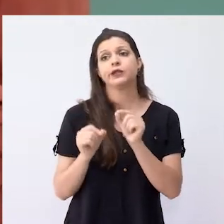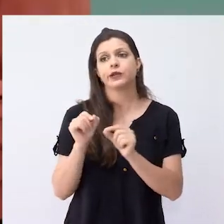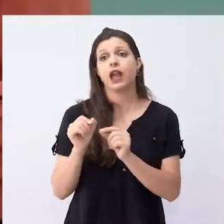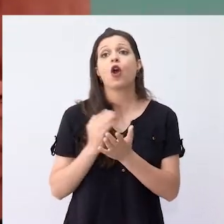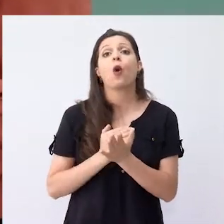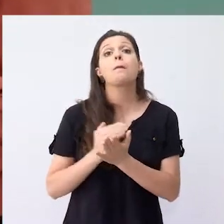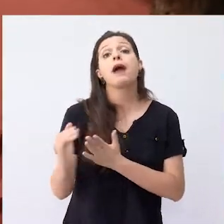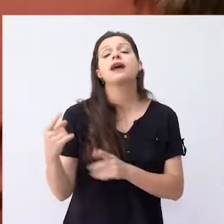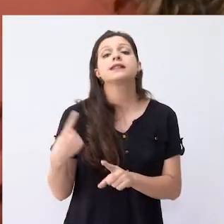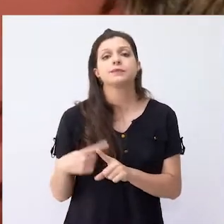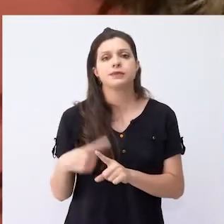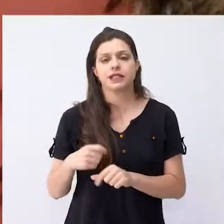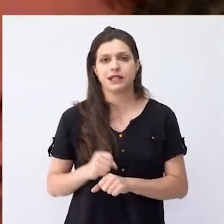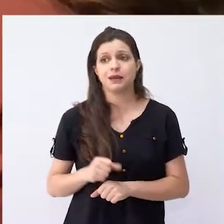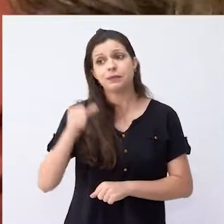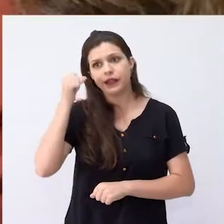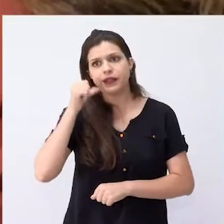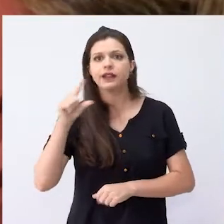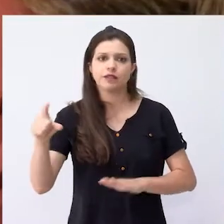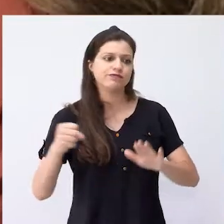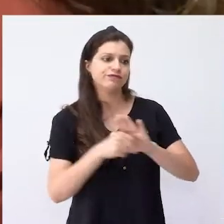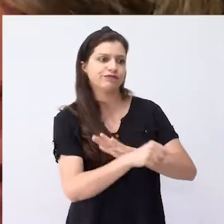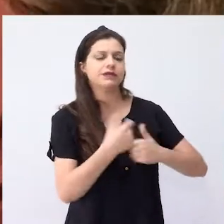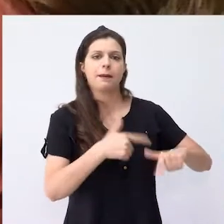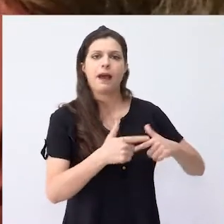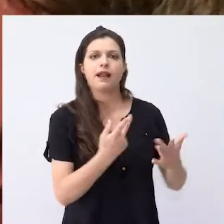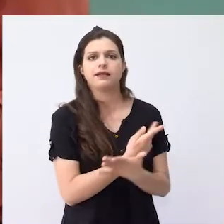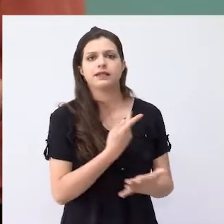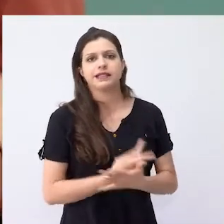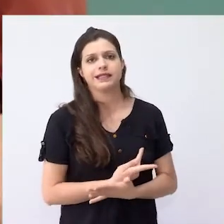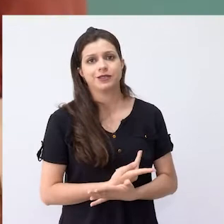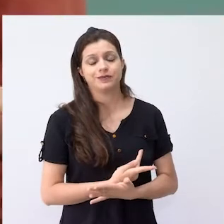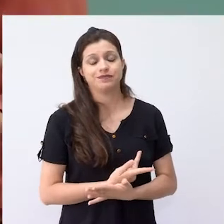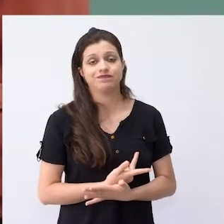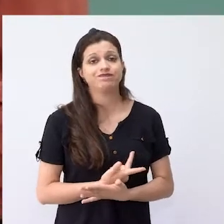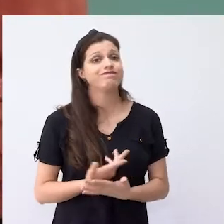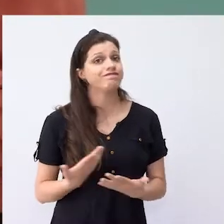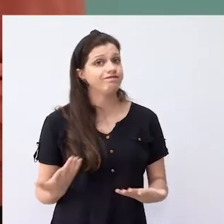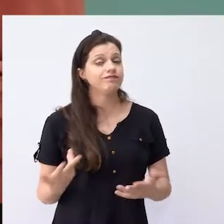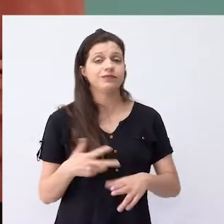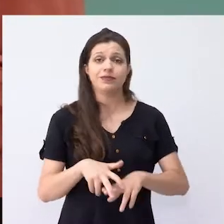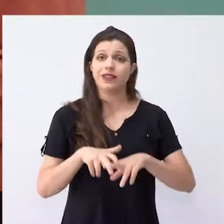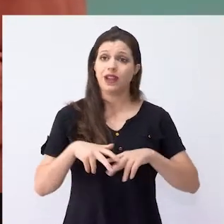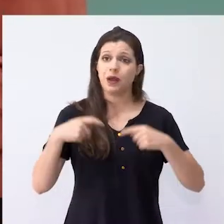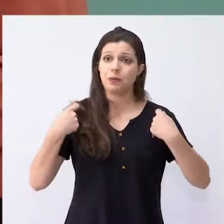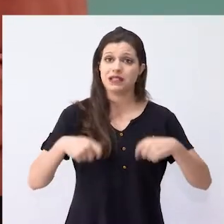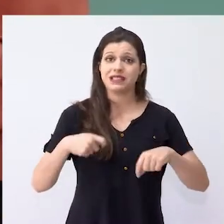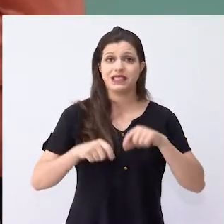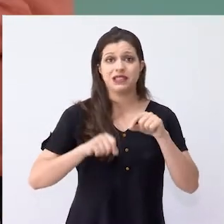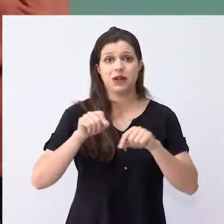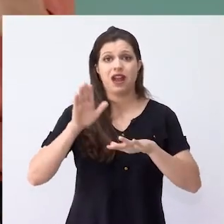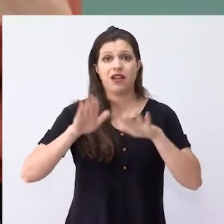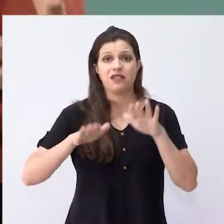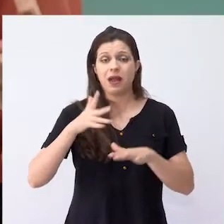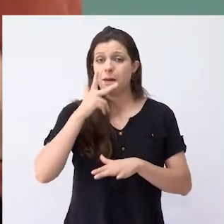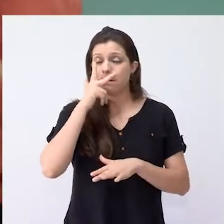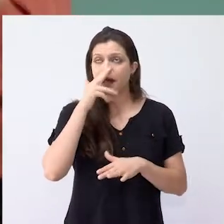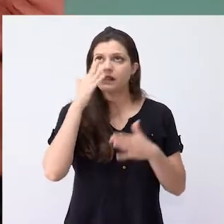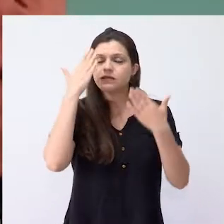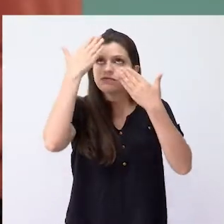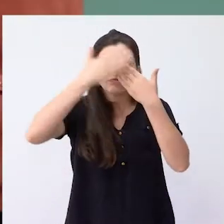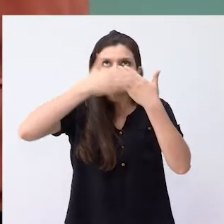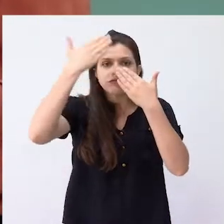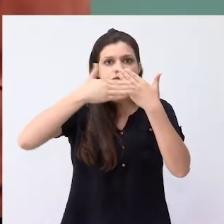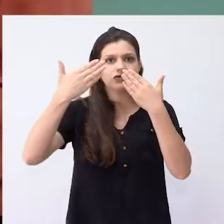menina, ele se deu pelo trabalho, ilegal. Então a gente precisa tirar esse véu que